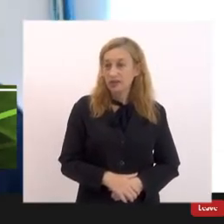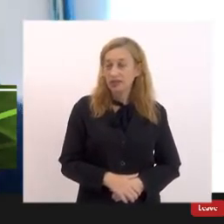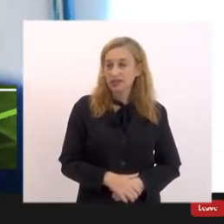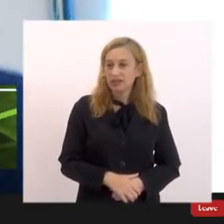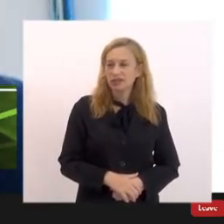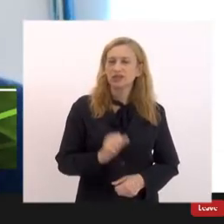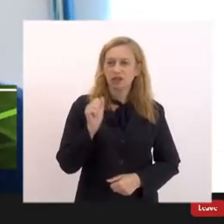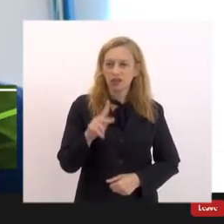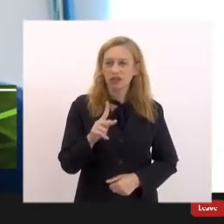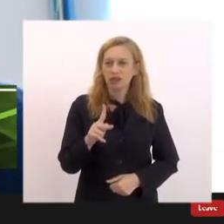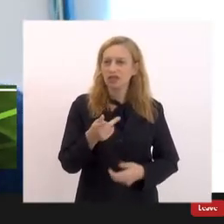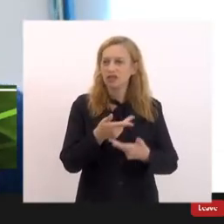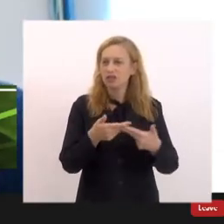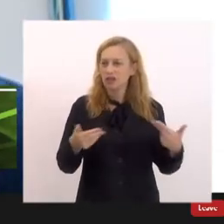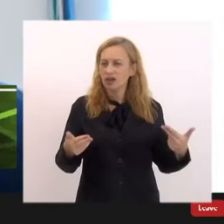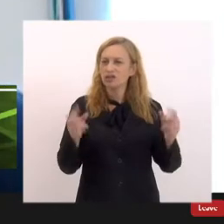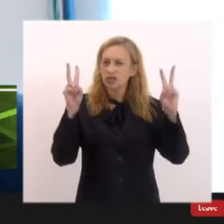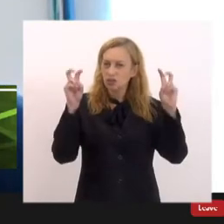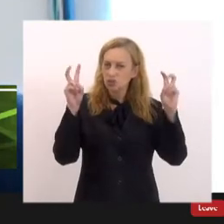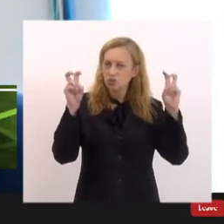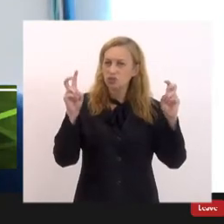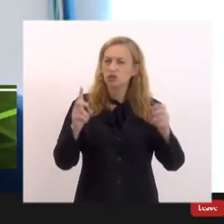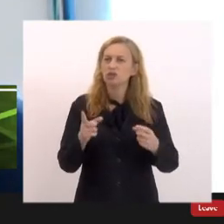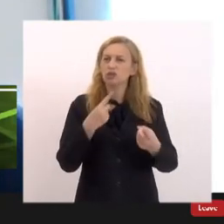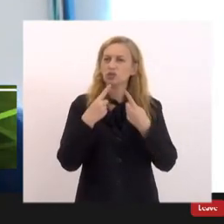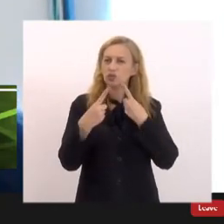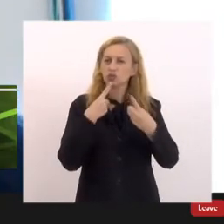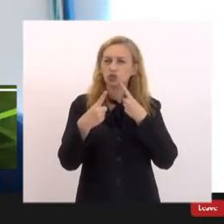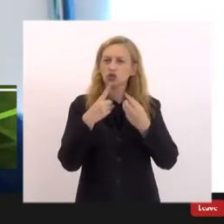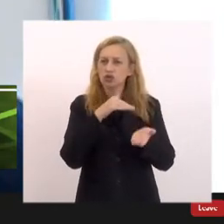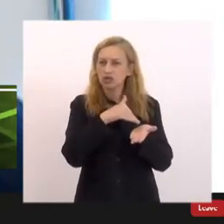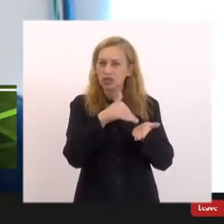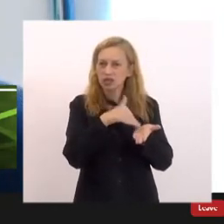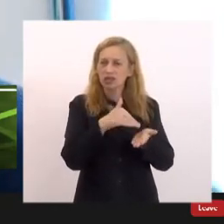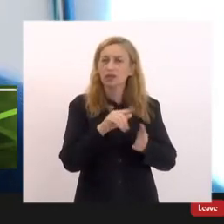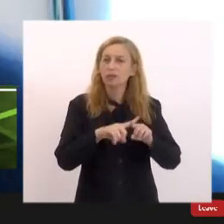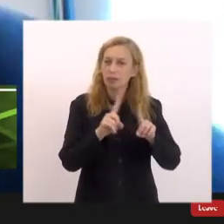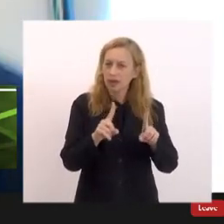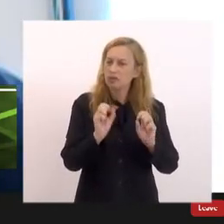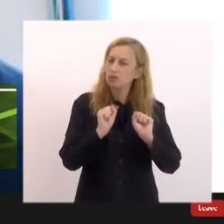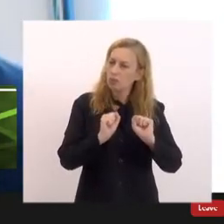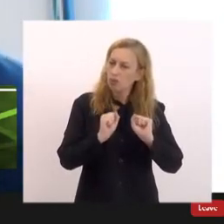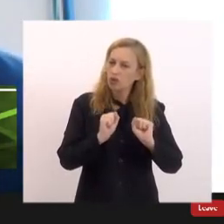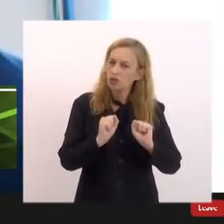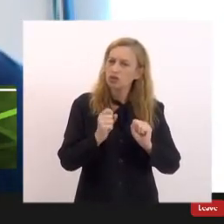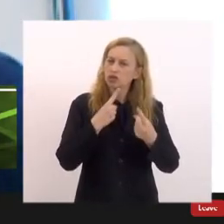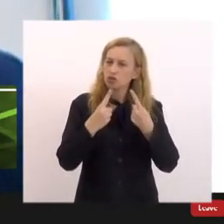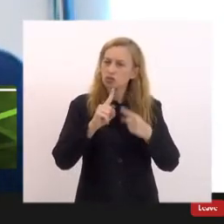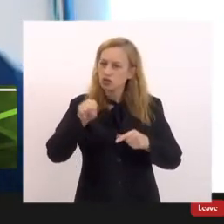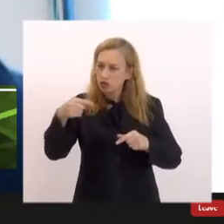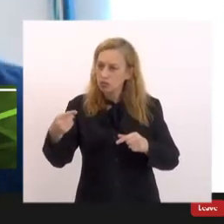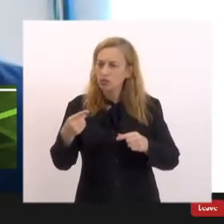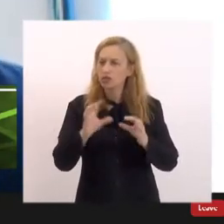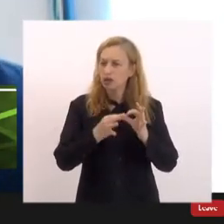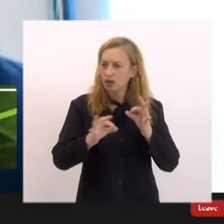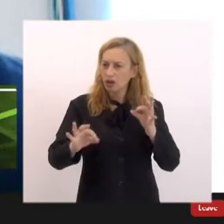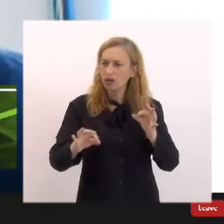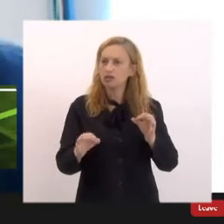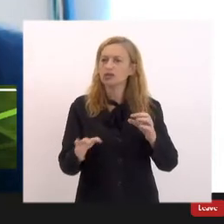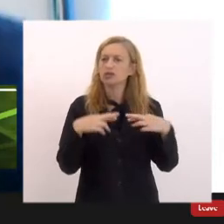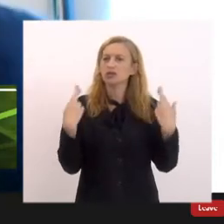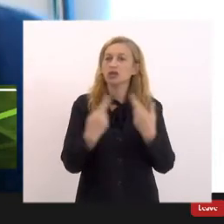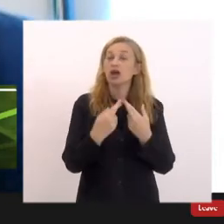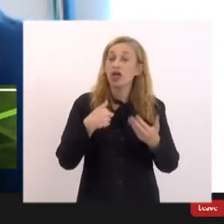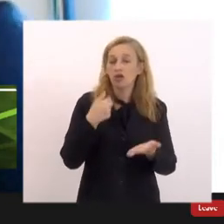Faltou alguma coisa? Tem uma série de questões aí para a gente debater, secretário, mas a gente pode debater ao longo da audiência. Eu, especialmente,